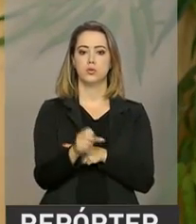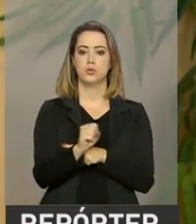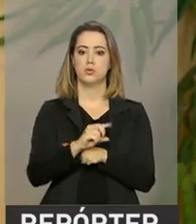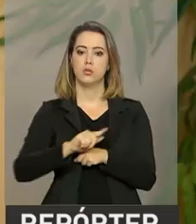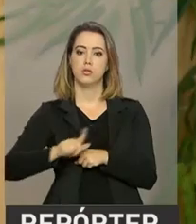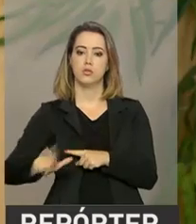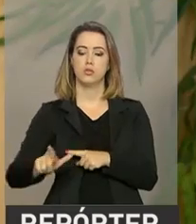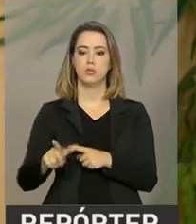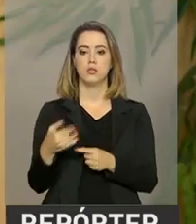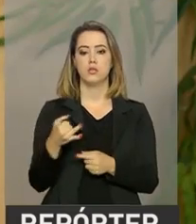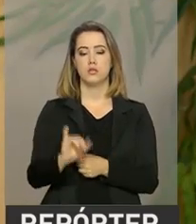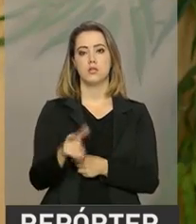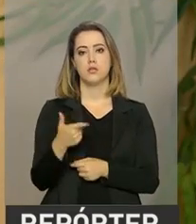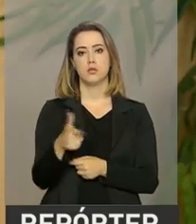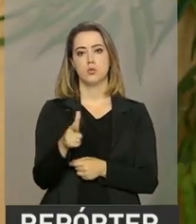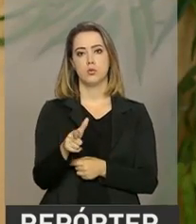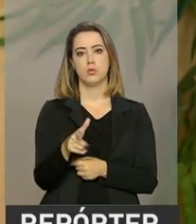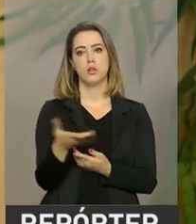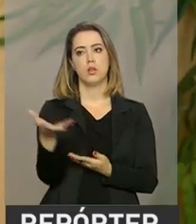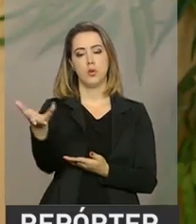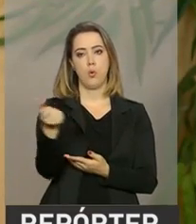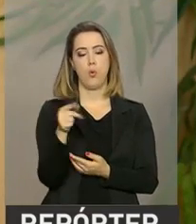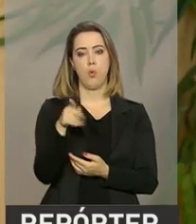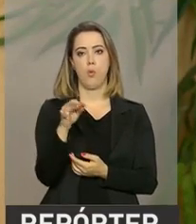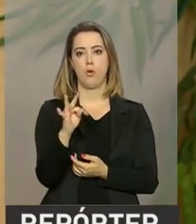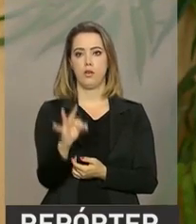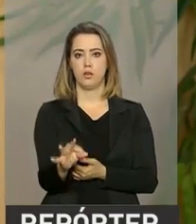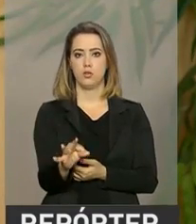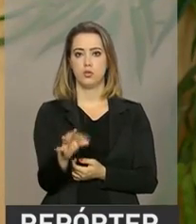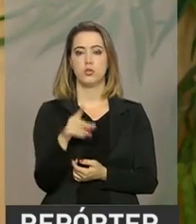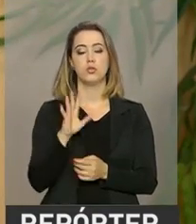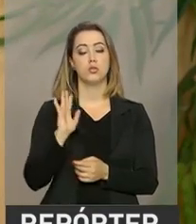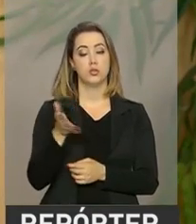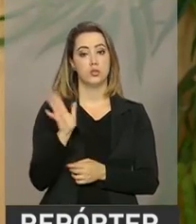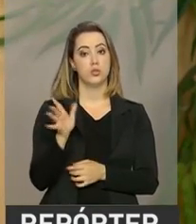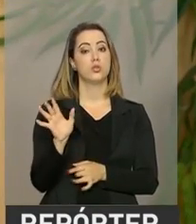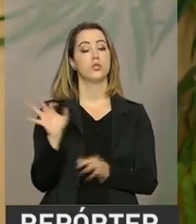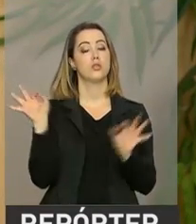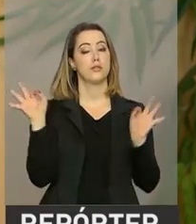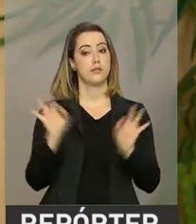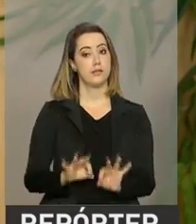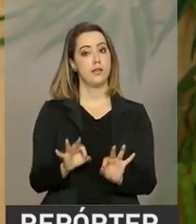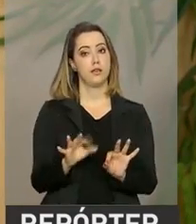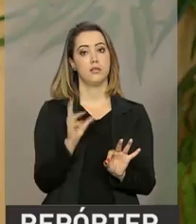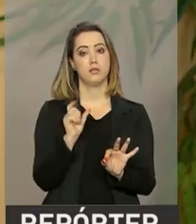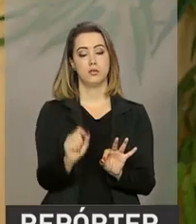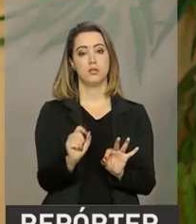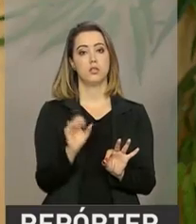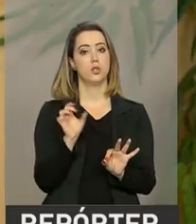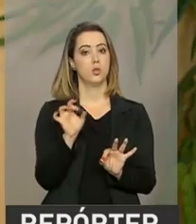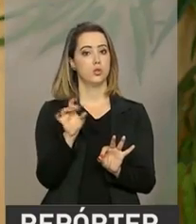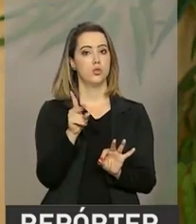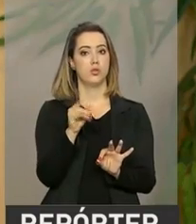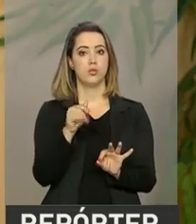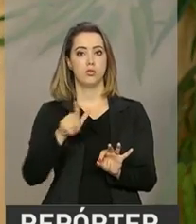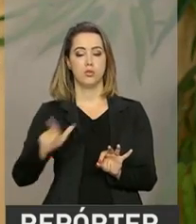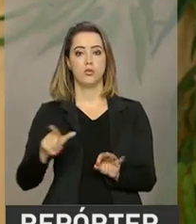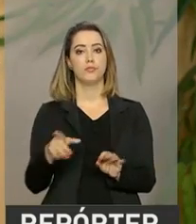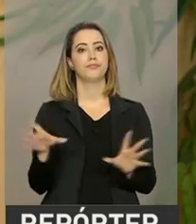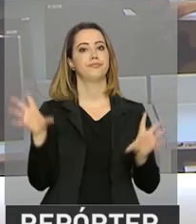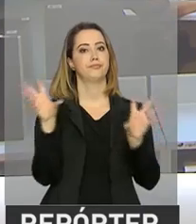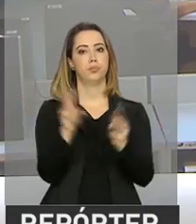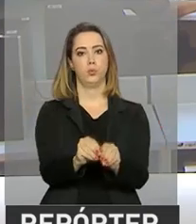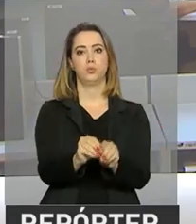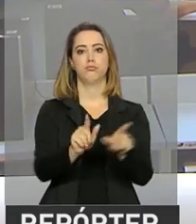analógico, quem não estiver realmente com a sua instalação pronta, apta para receber só o sinal digital, vai ficar sem